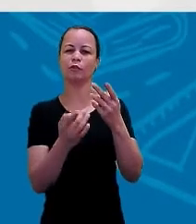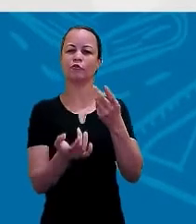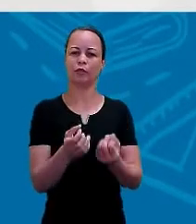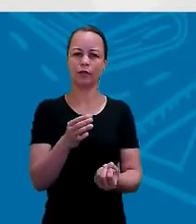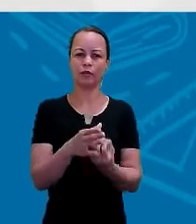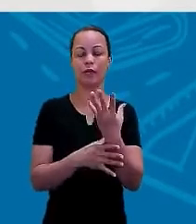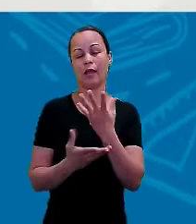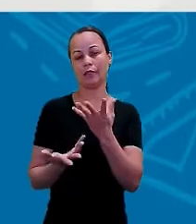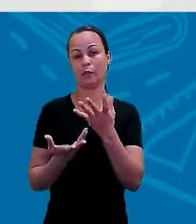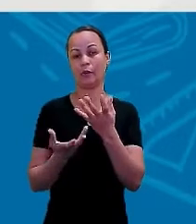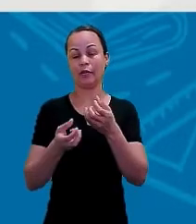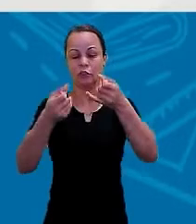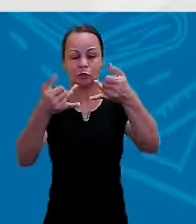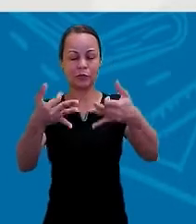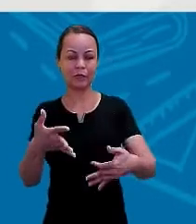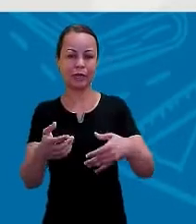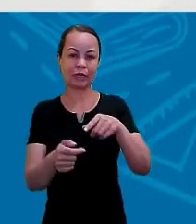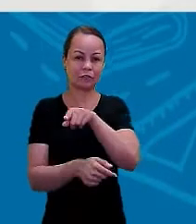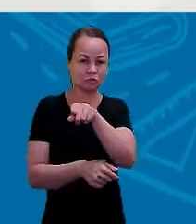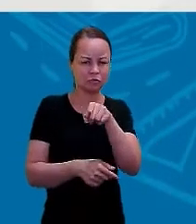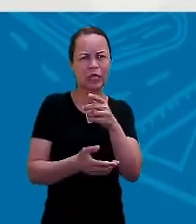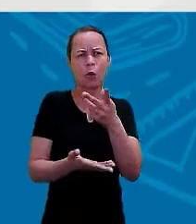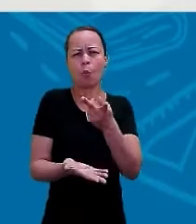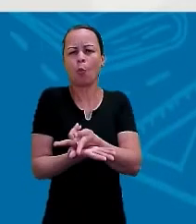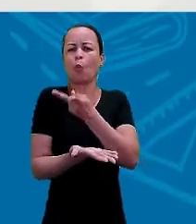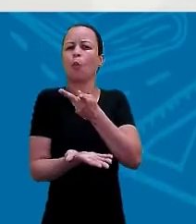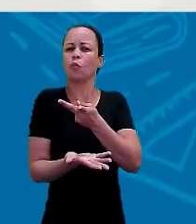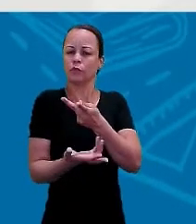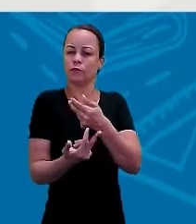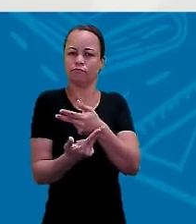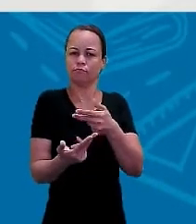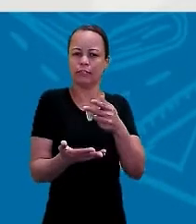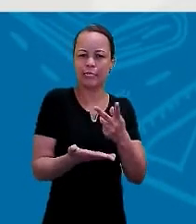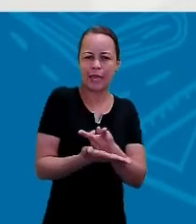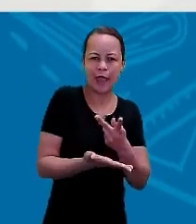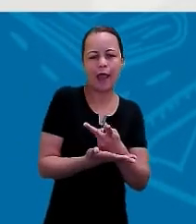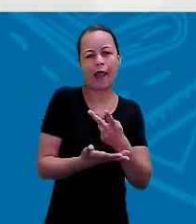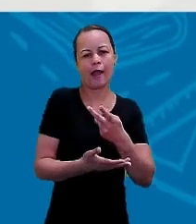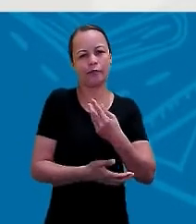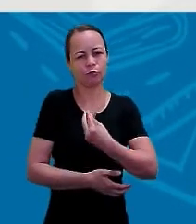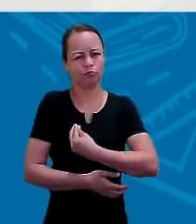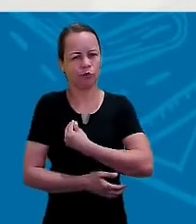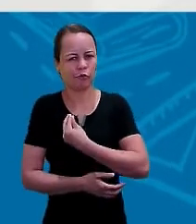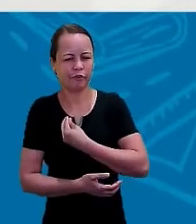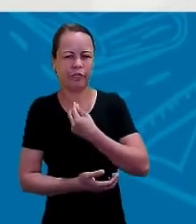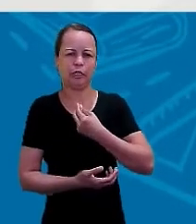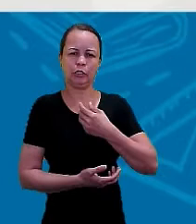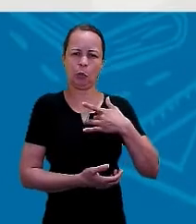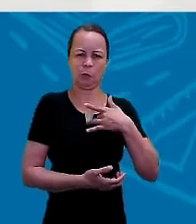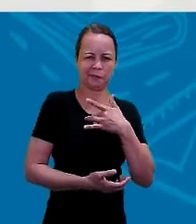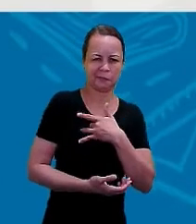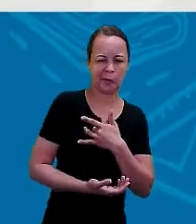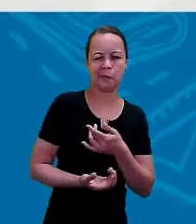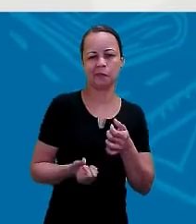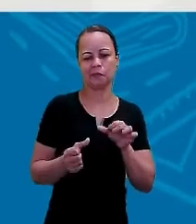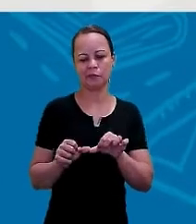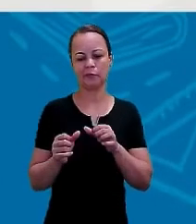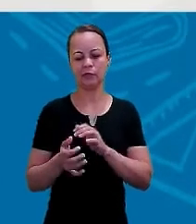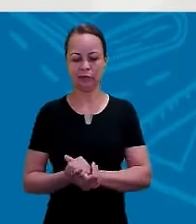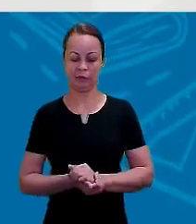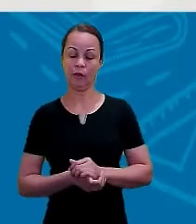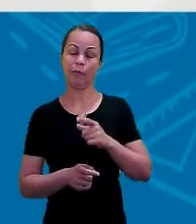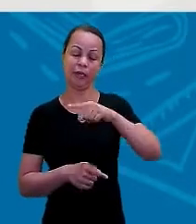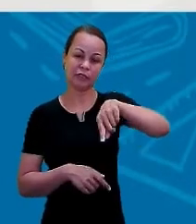algo de errado com você, você precisa se cuidar. Então, uma forma até inteligível, fisiológica, para garantir